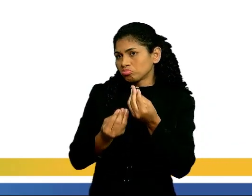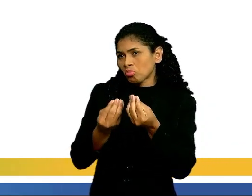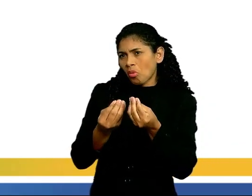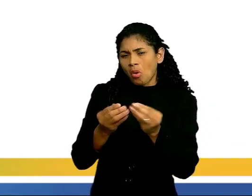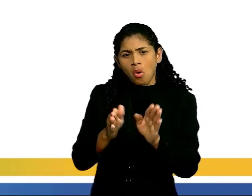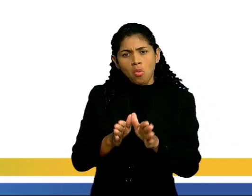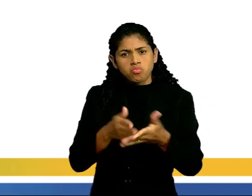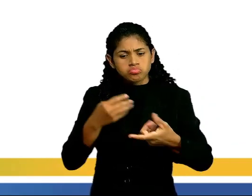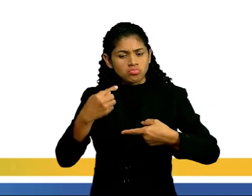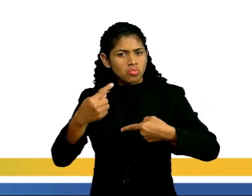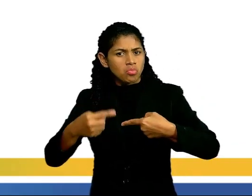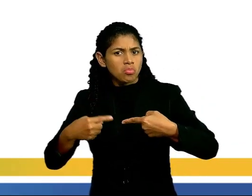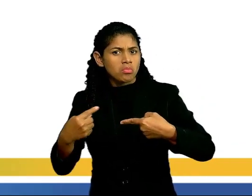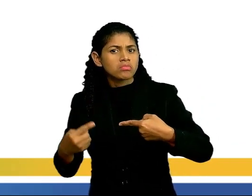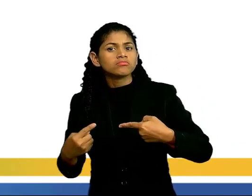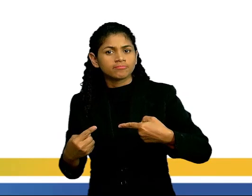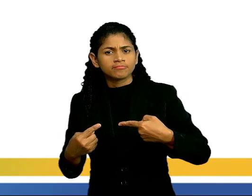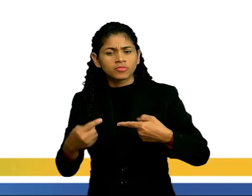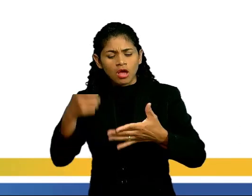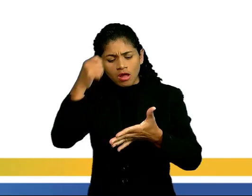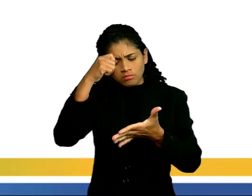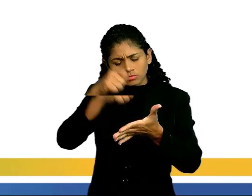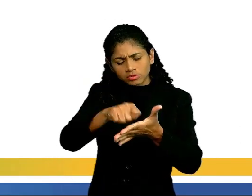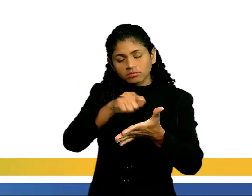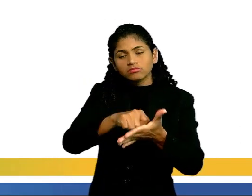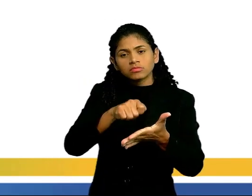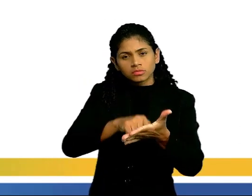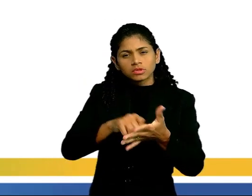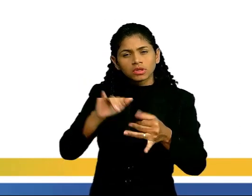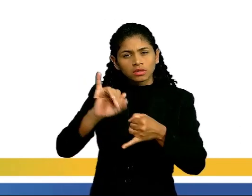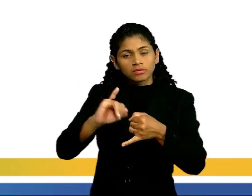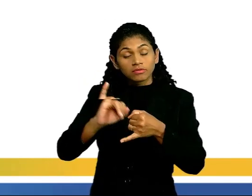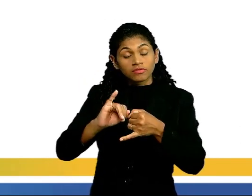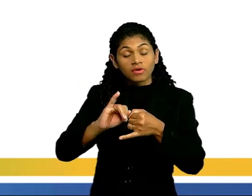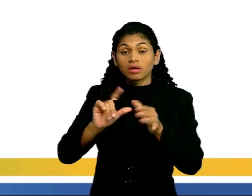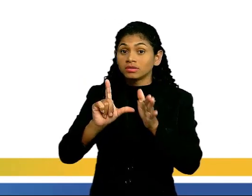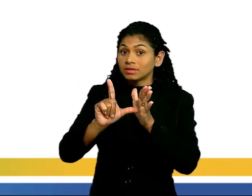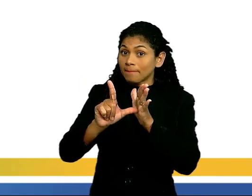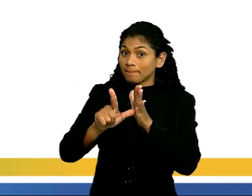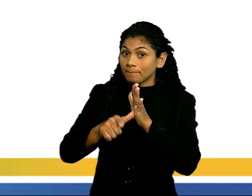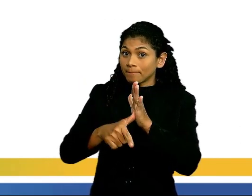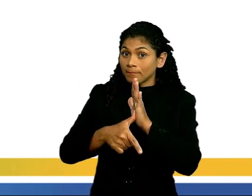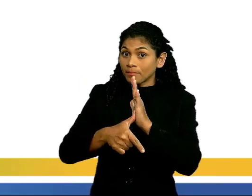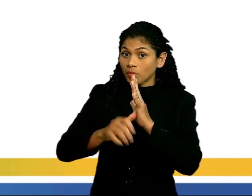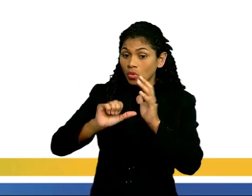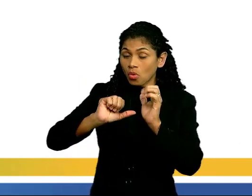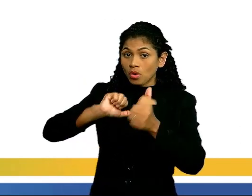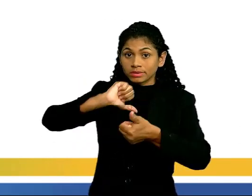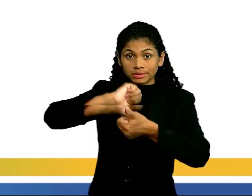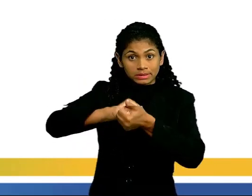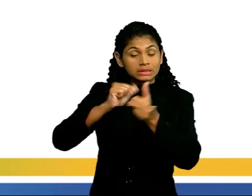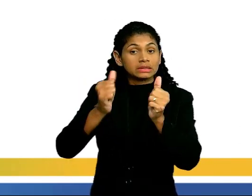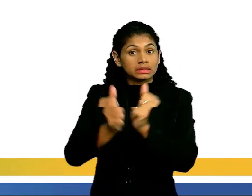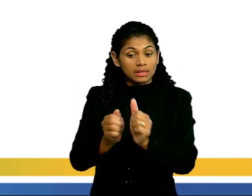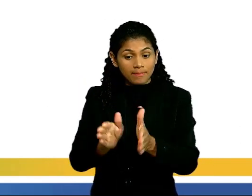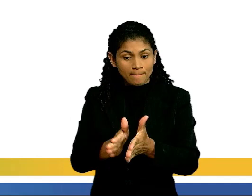registro, que ela faz durante um bom tempo e depois vira livro, tá? Então, no dia 19 de maio